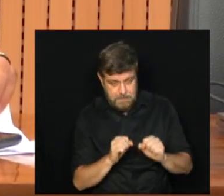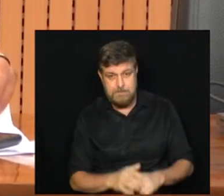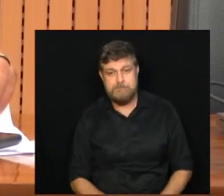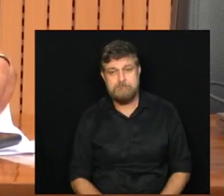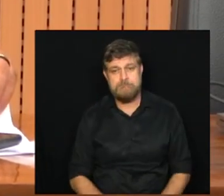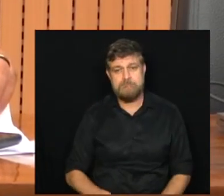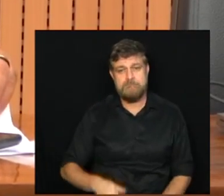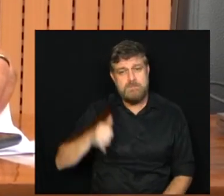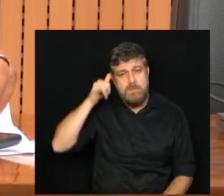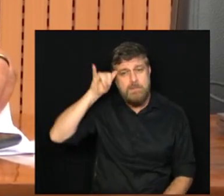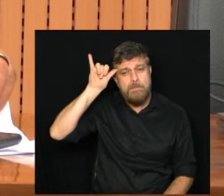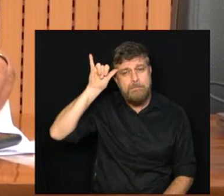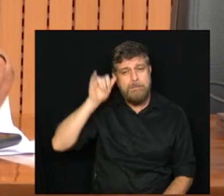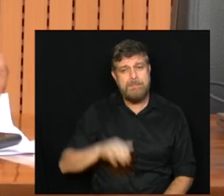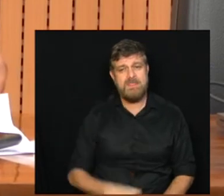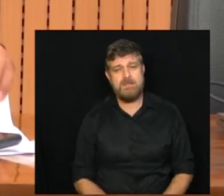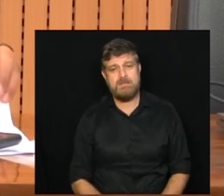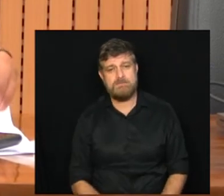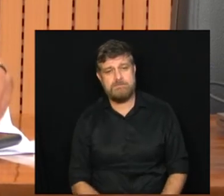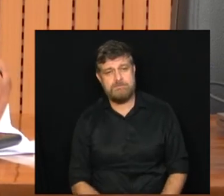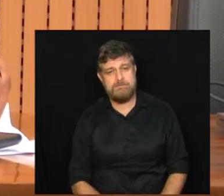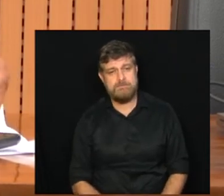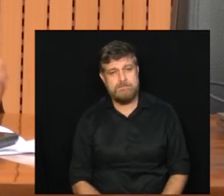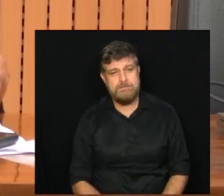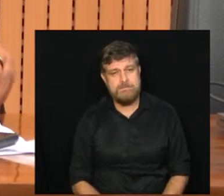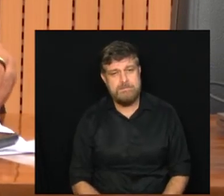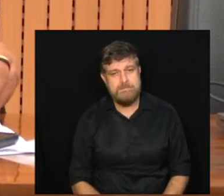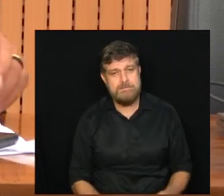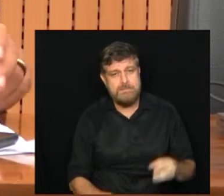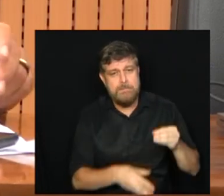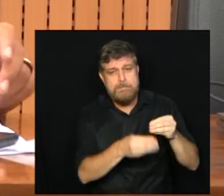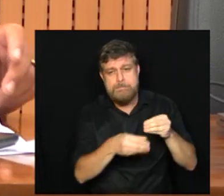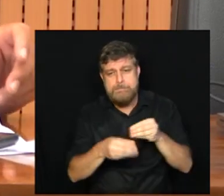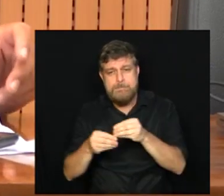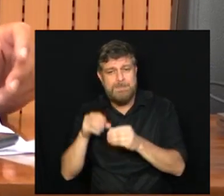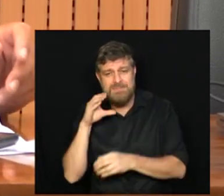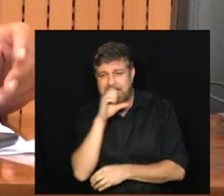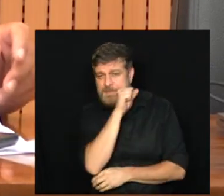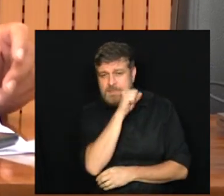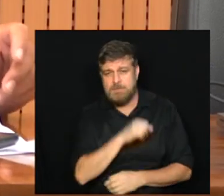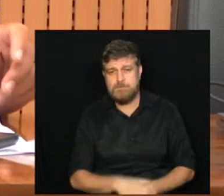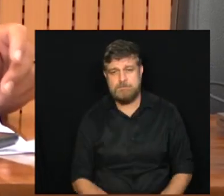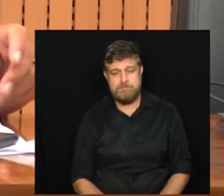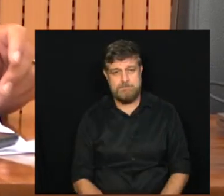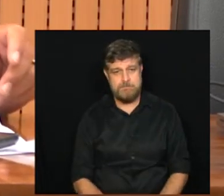Paulo? Só para as considerações finais, rapidinho.